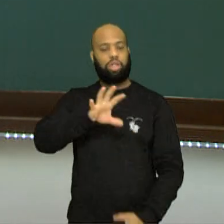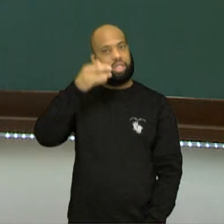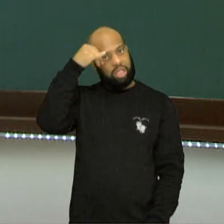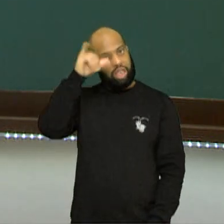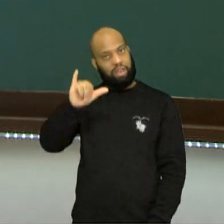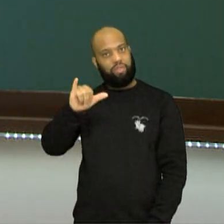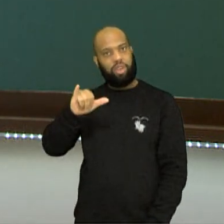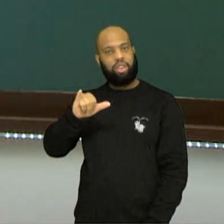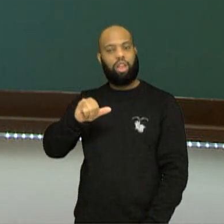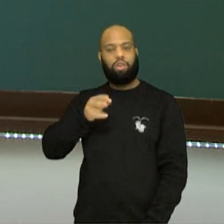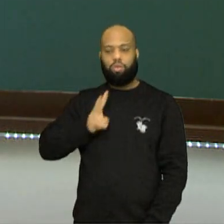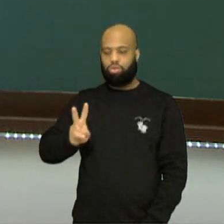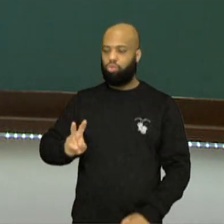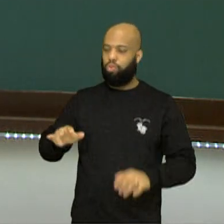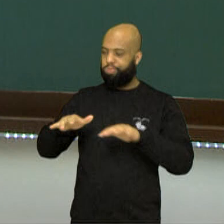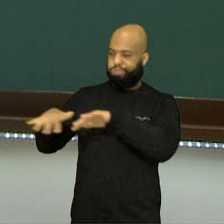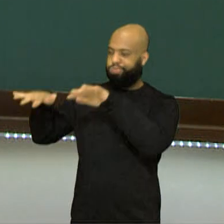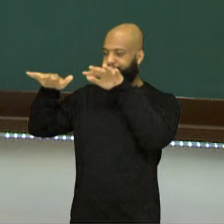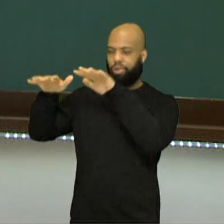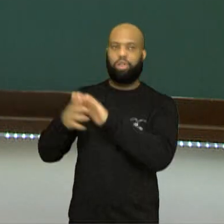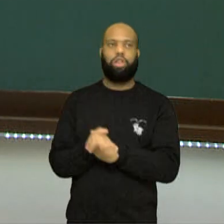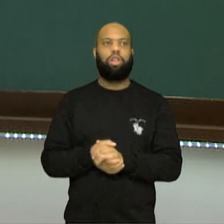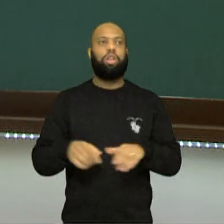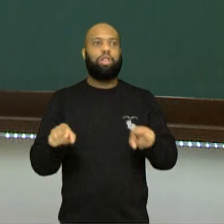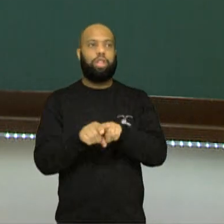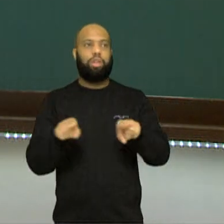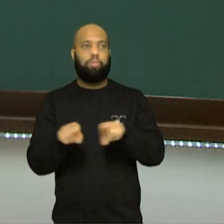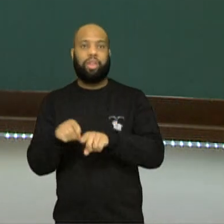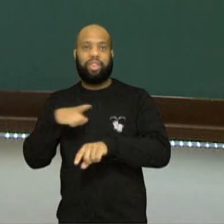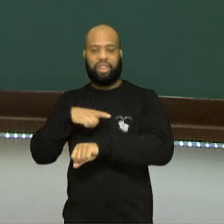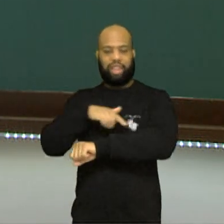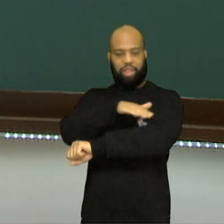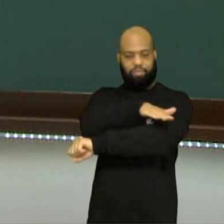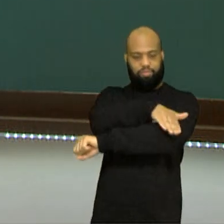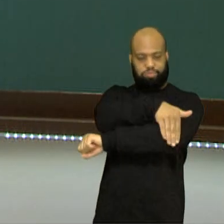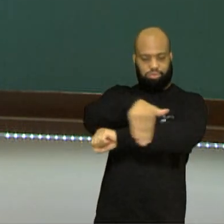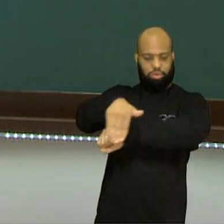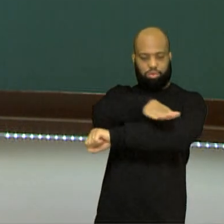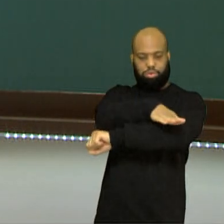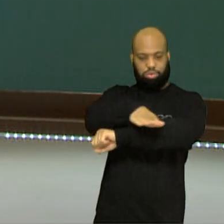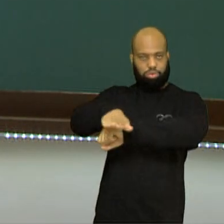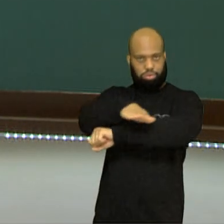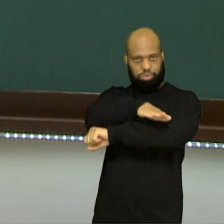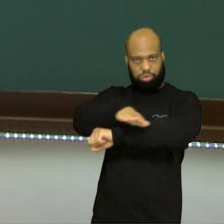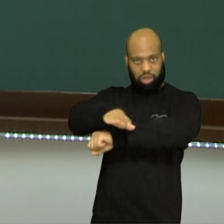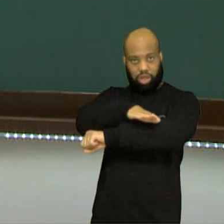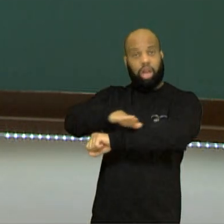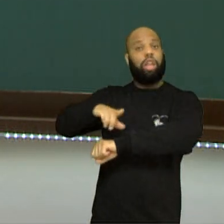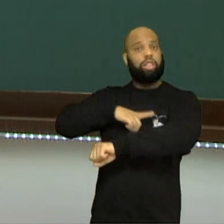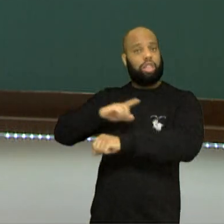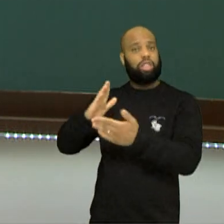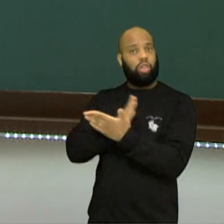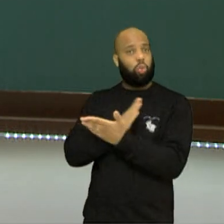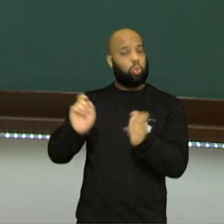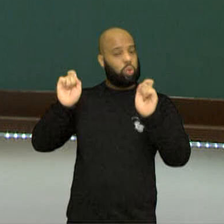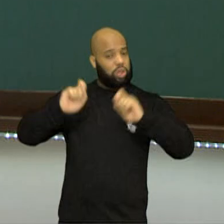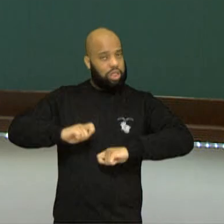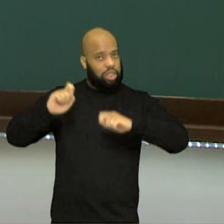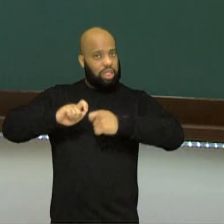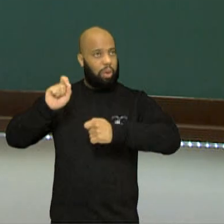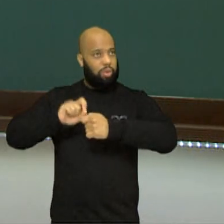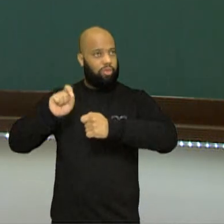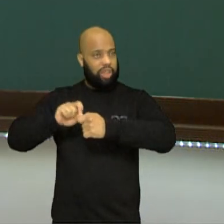na superfície. Pavimentação permeável, ou seja, existem calçamentos aonde você